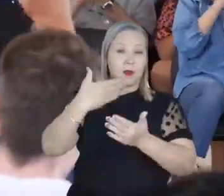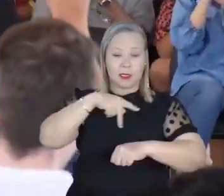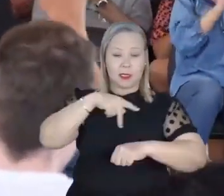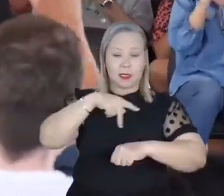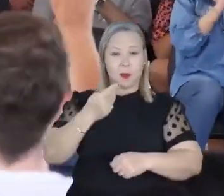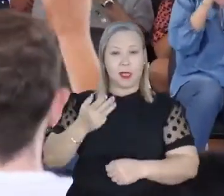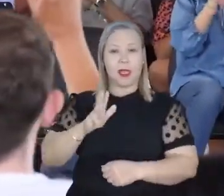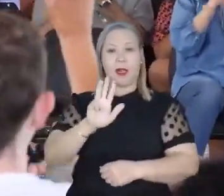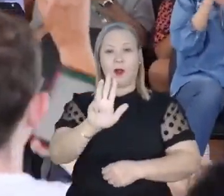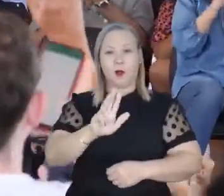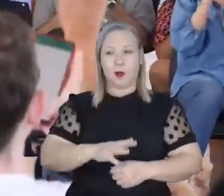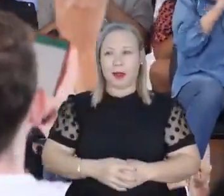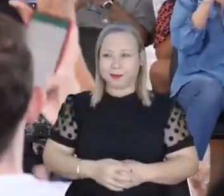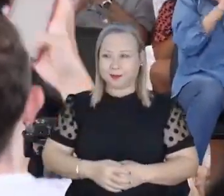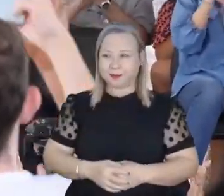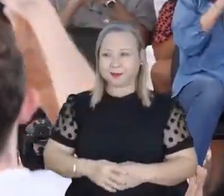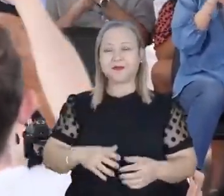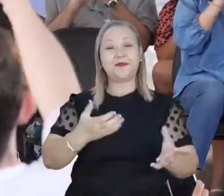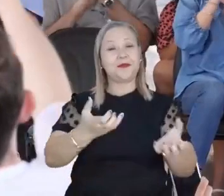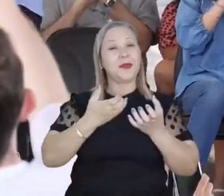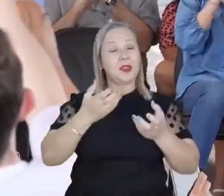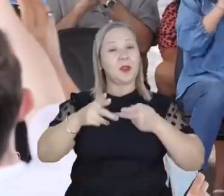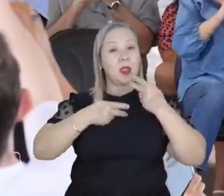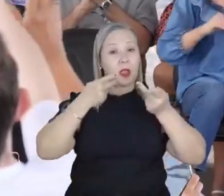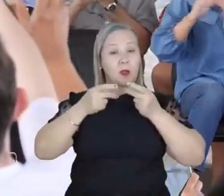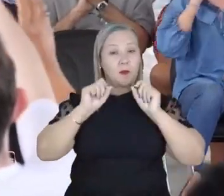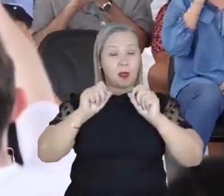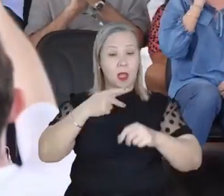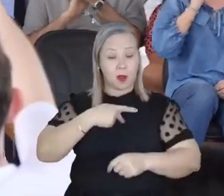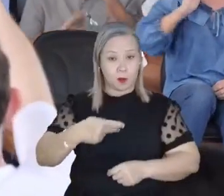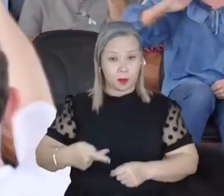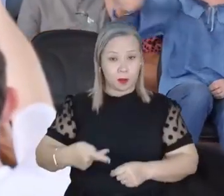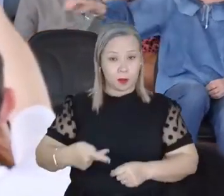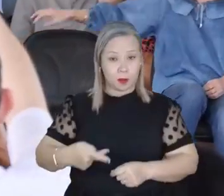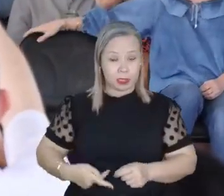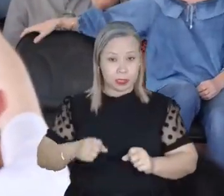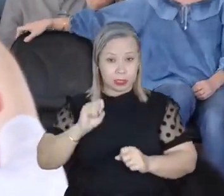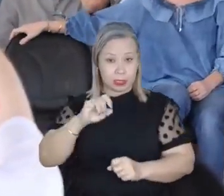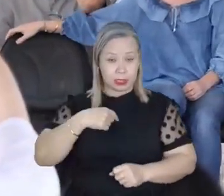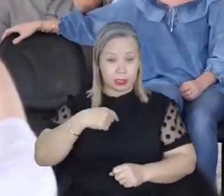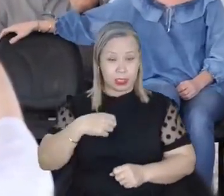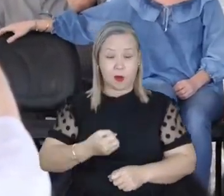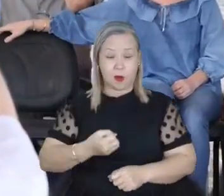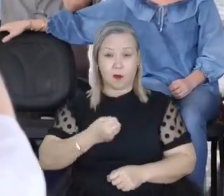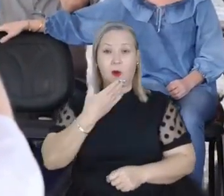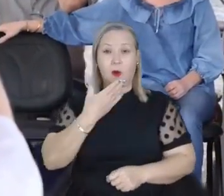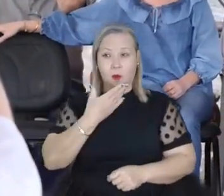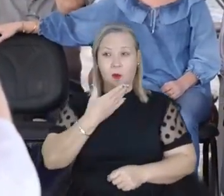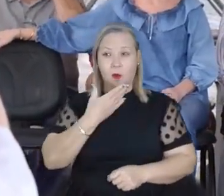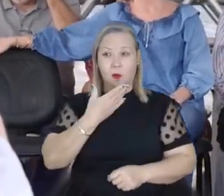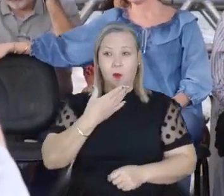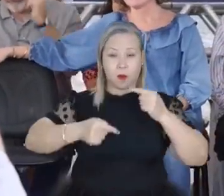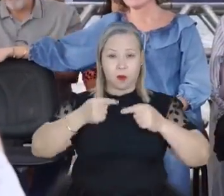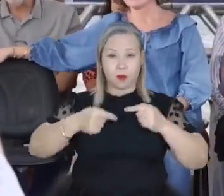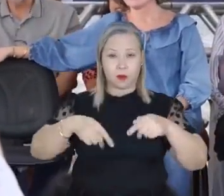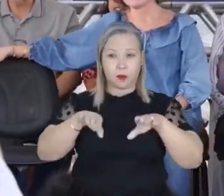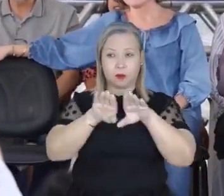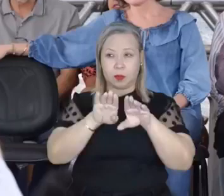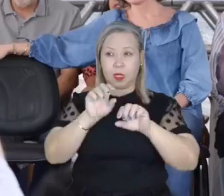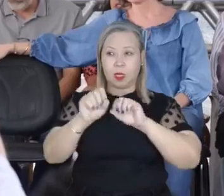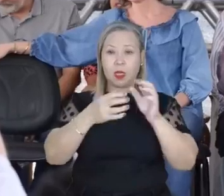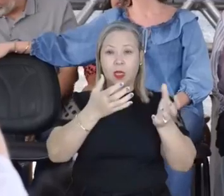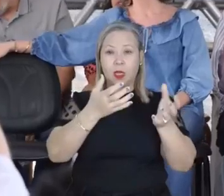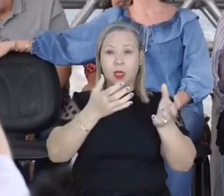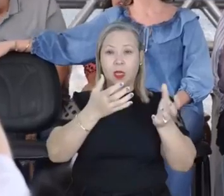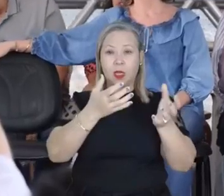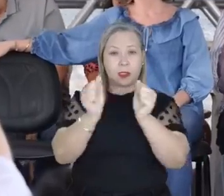quero dizer para o presidente: se eu for um bom par, eu quero ser o seu par, porque nós também te amamos e quero estar ao seu